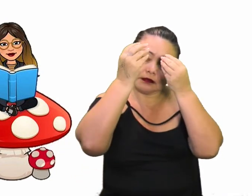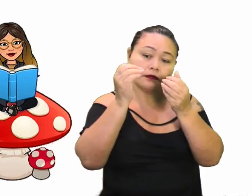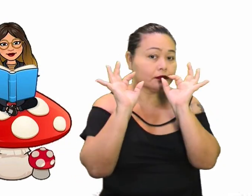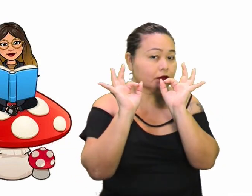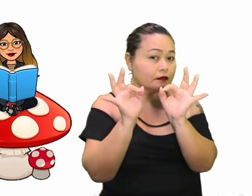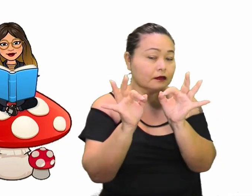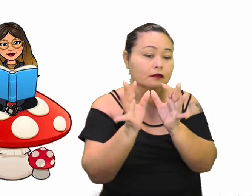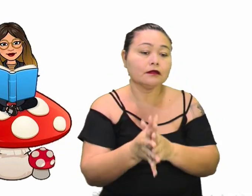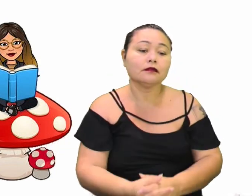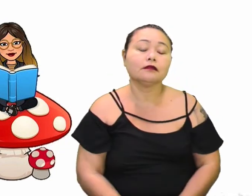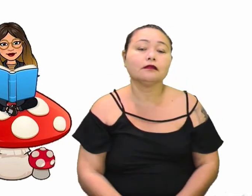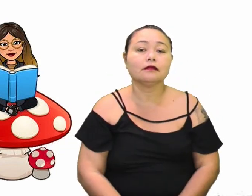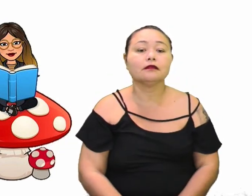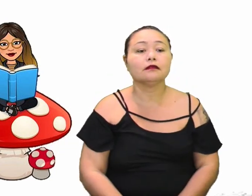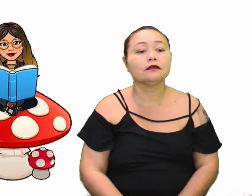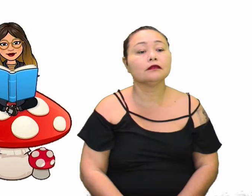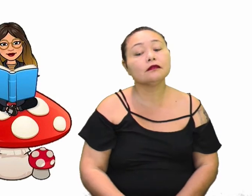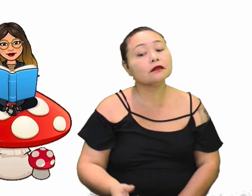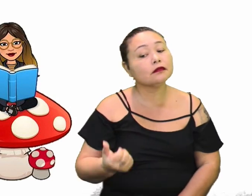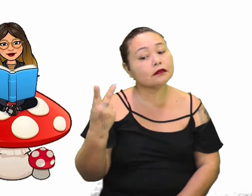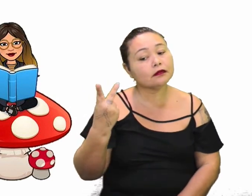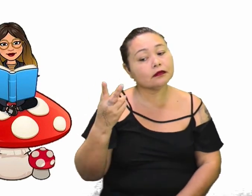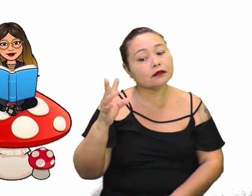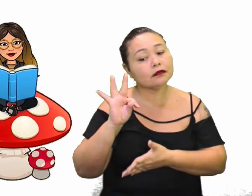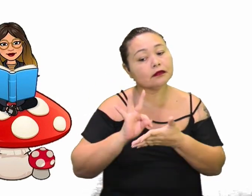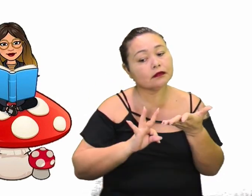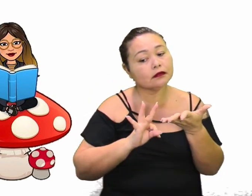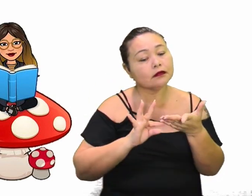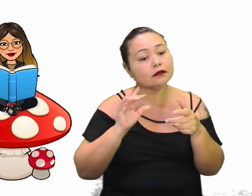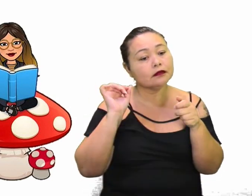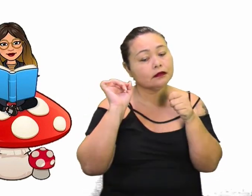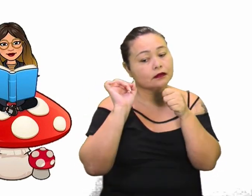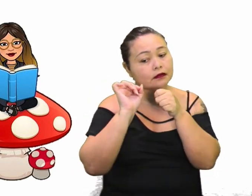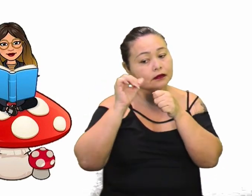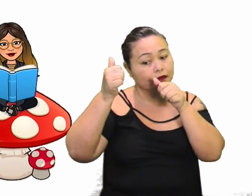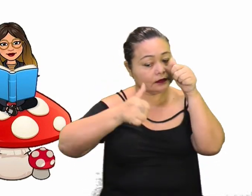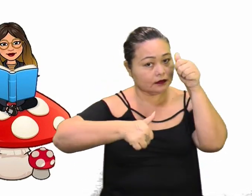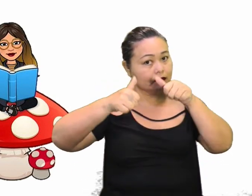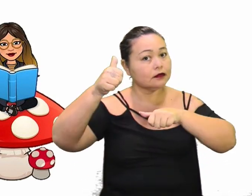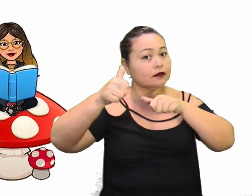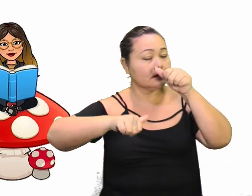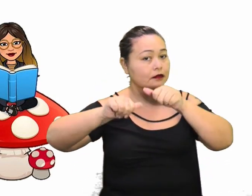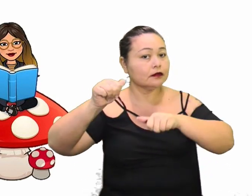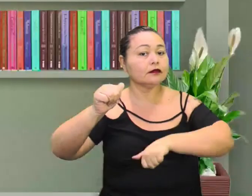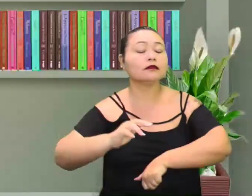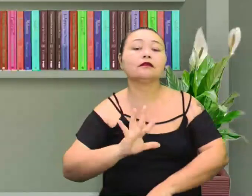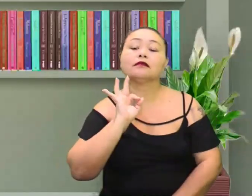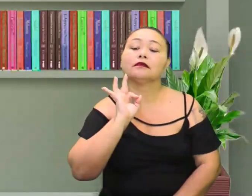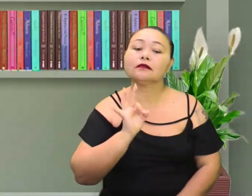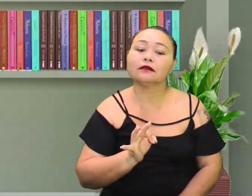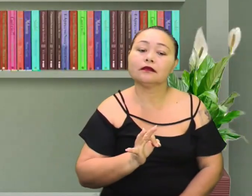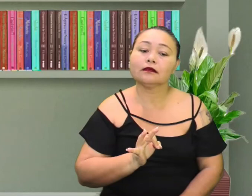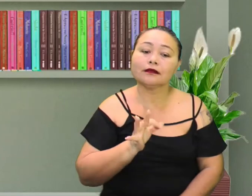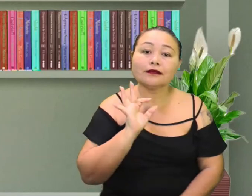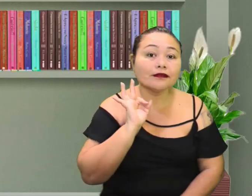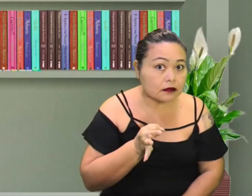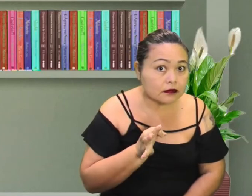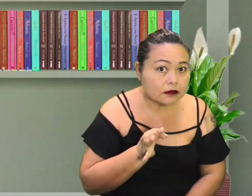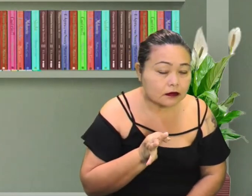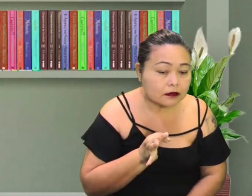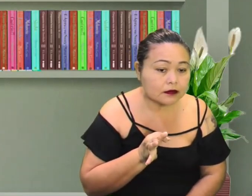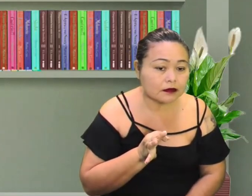eu vou lendo aqui, deu o mesmo conceito? Se não deu, amadinho, relaxe. O que é realidade? O que